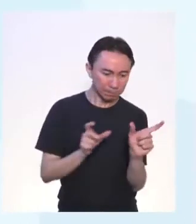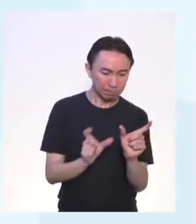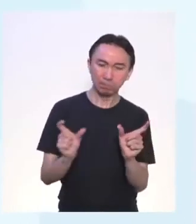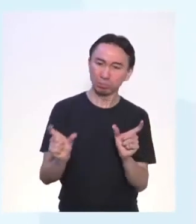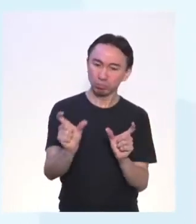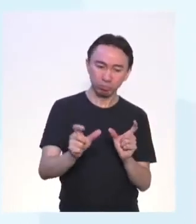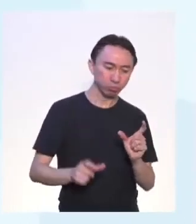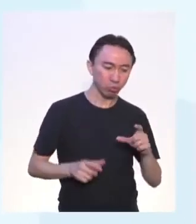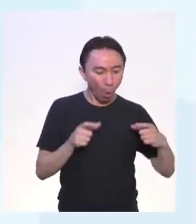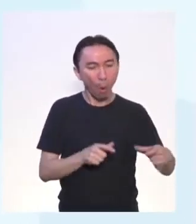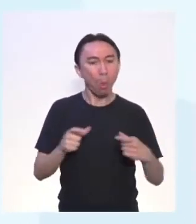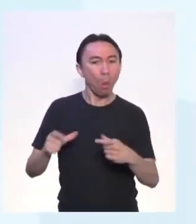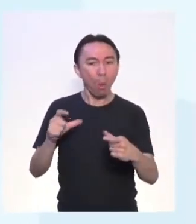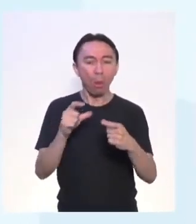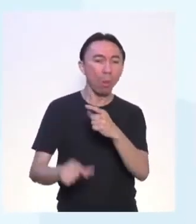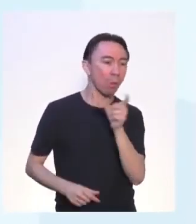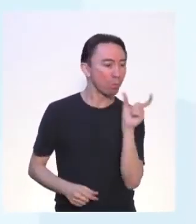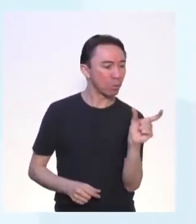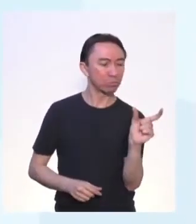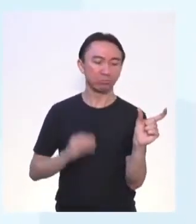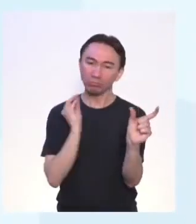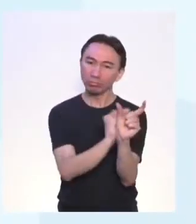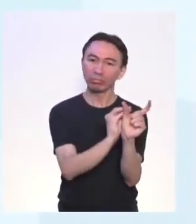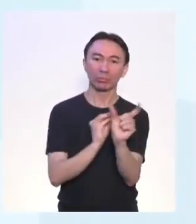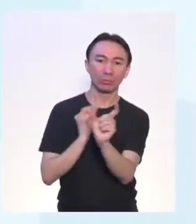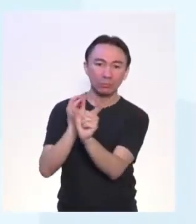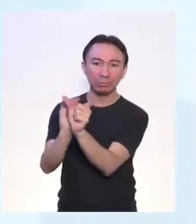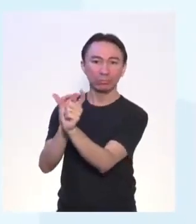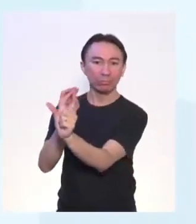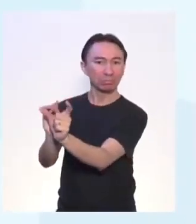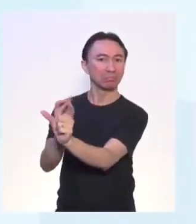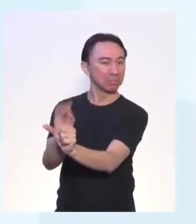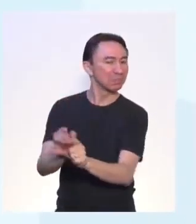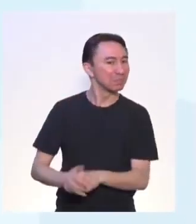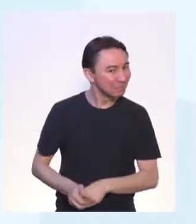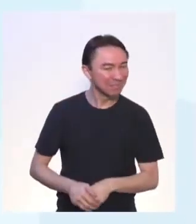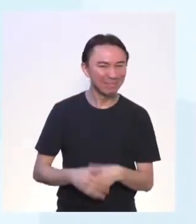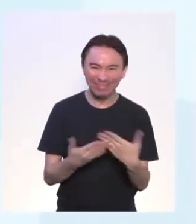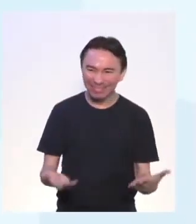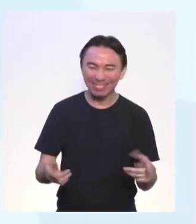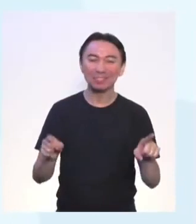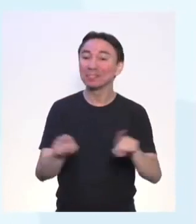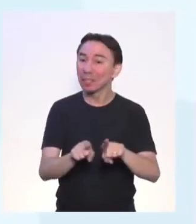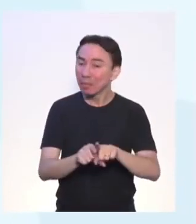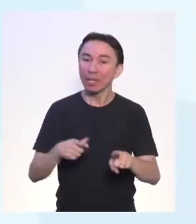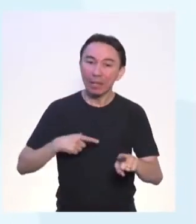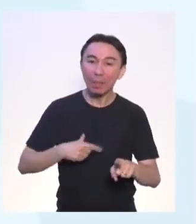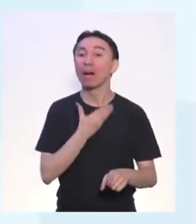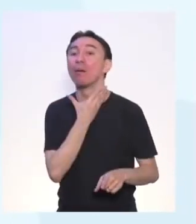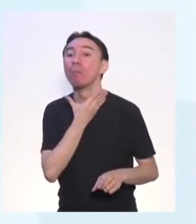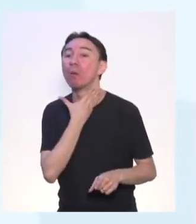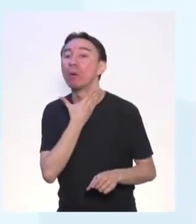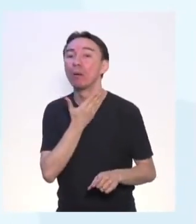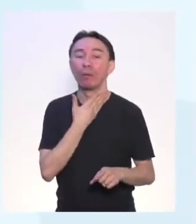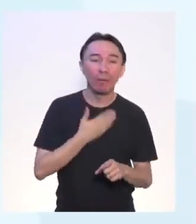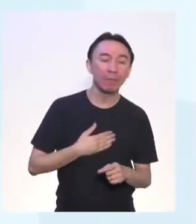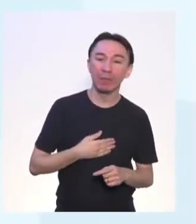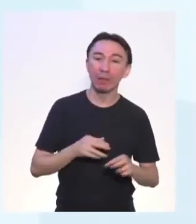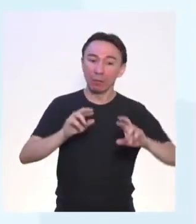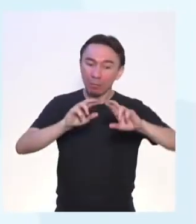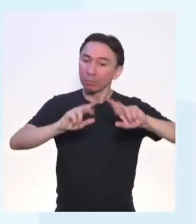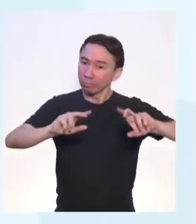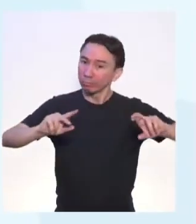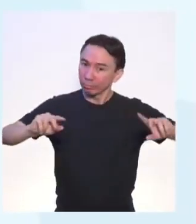você sabe, Elaine, que varia até a questão da fonética também, ó. Porque